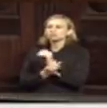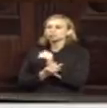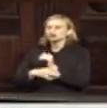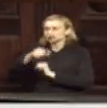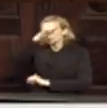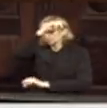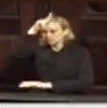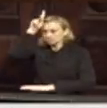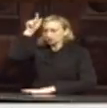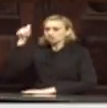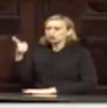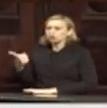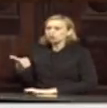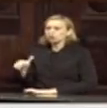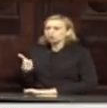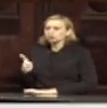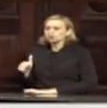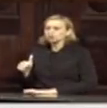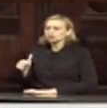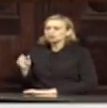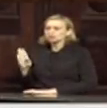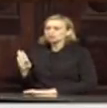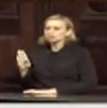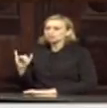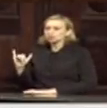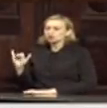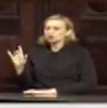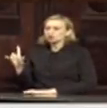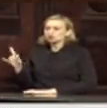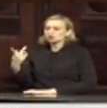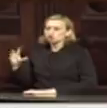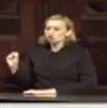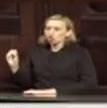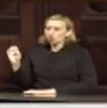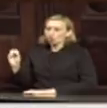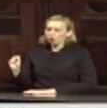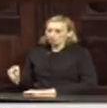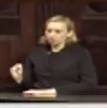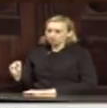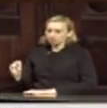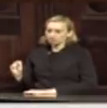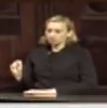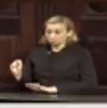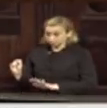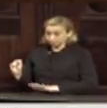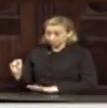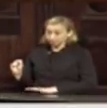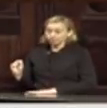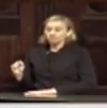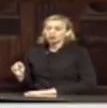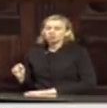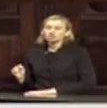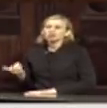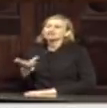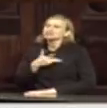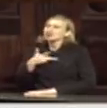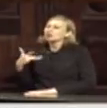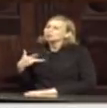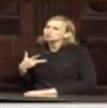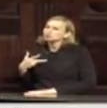pública, 11 bilhões. Deputado Mink, 11 bilhões.